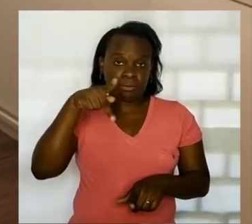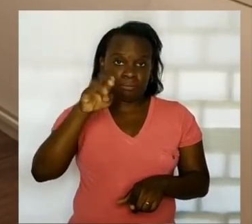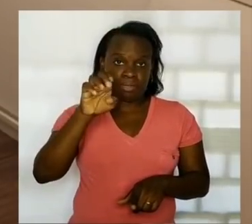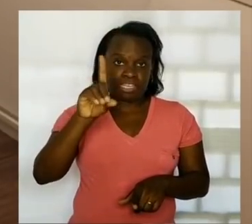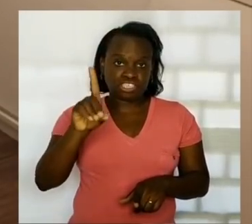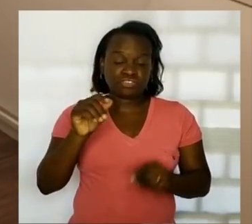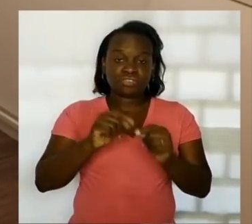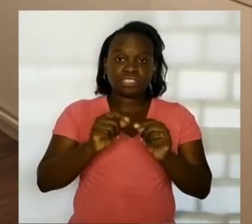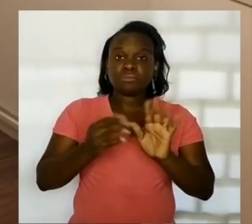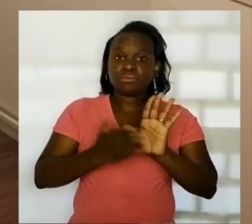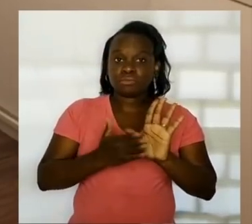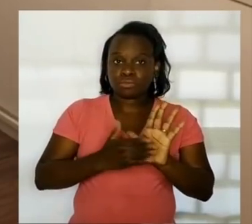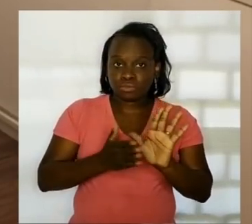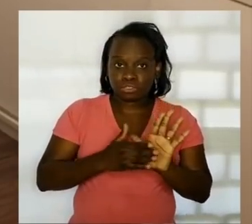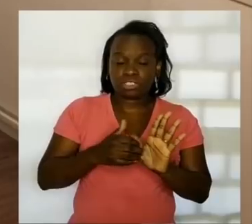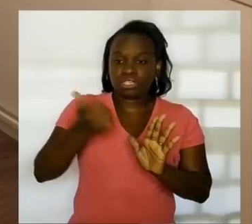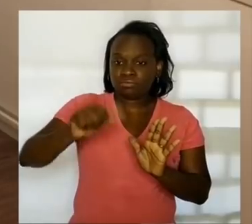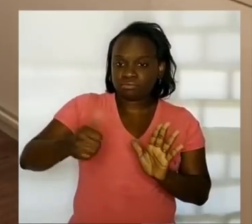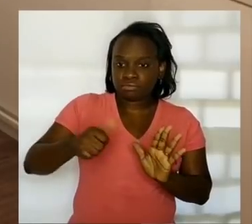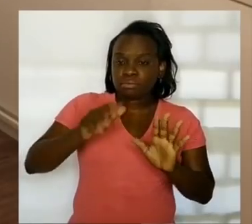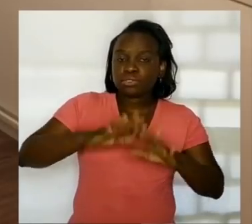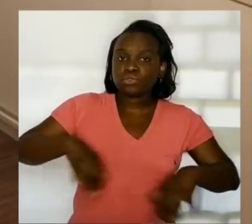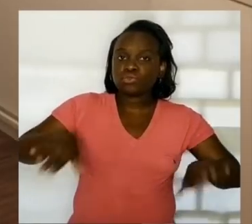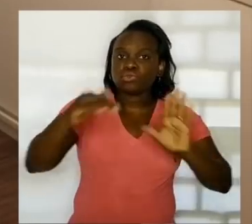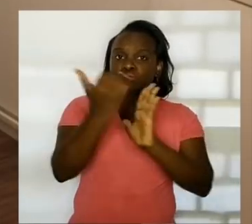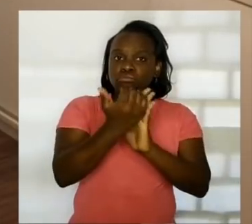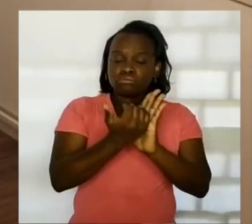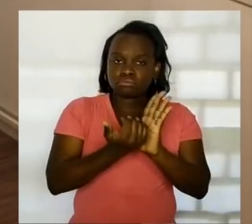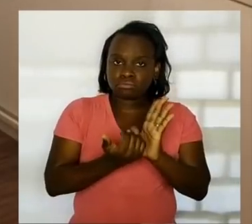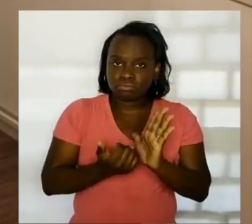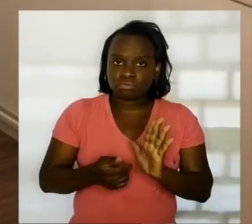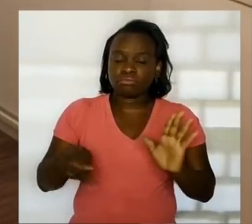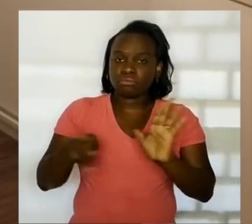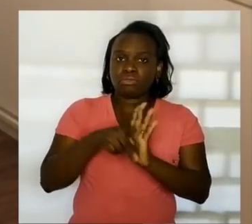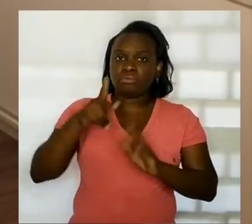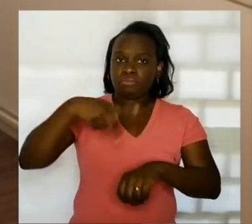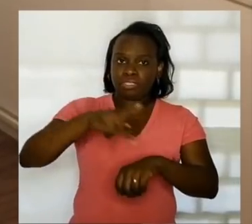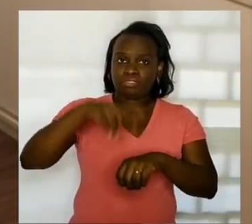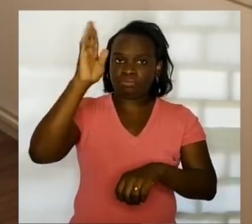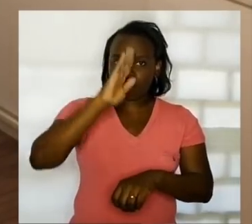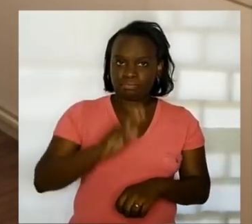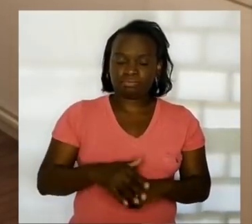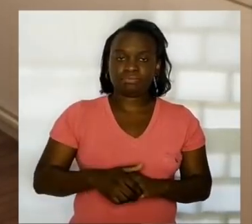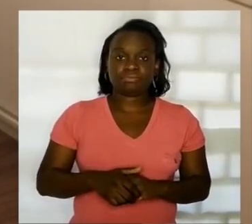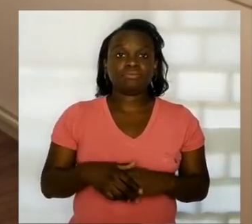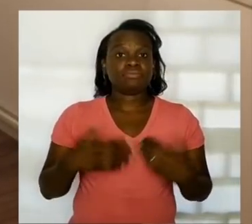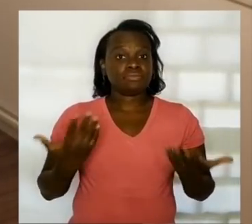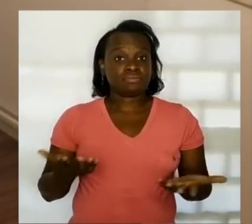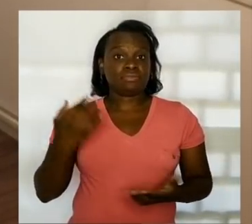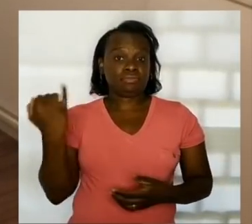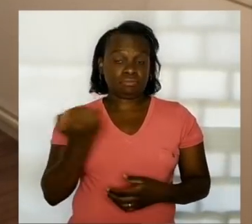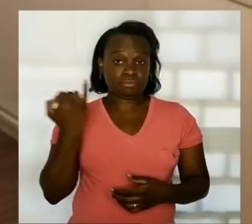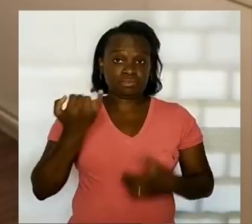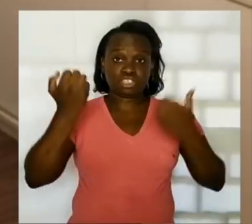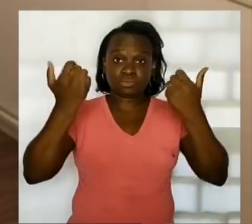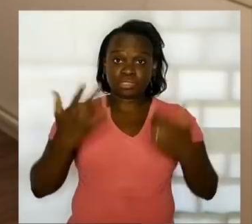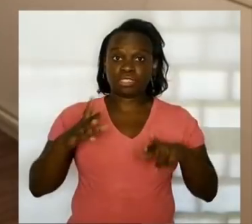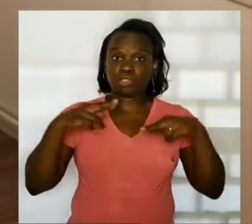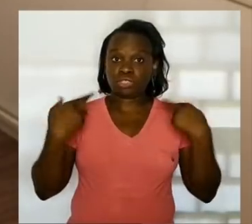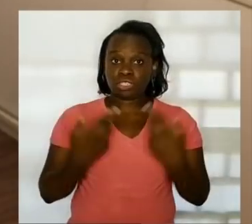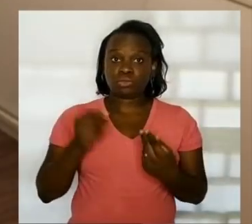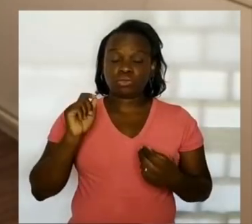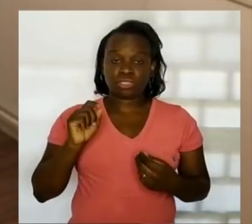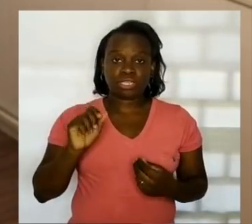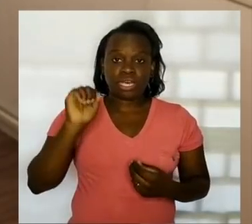de avaliação que ia aplicar para todos os programas de pós-graduação do país. E o que era importante sobre esta